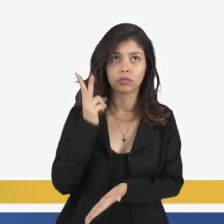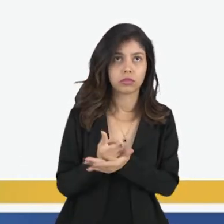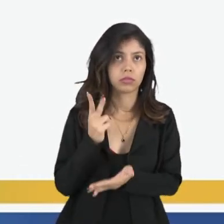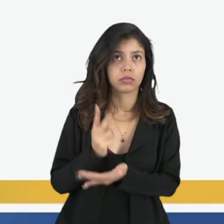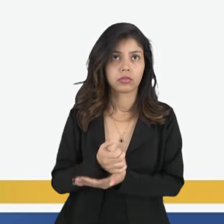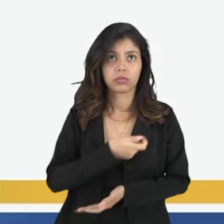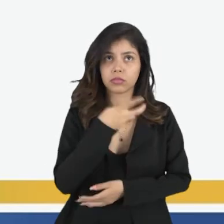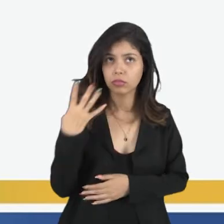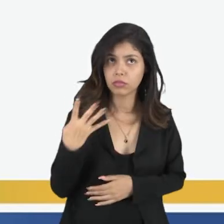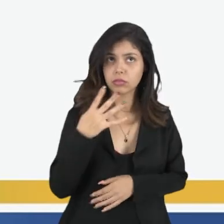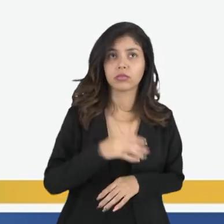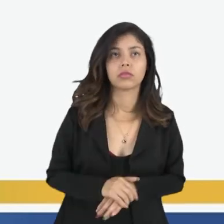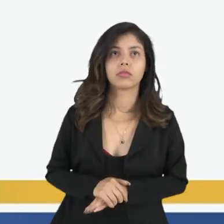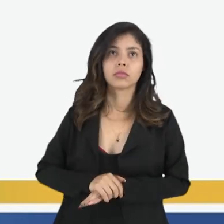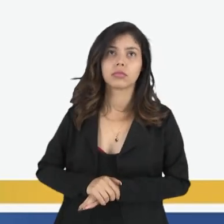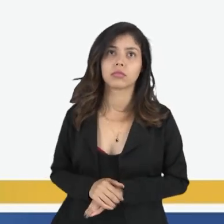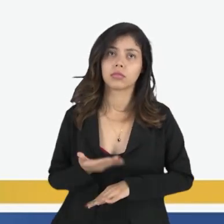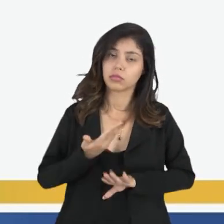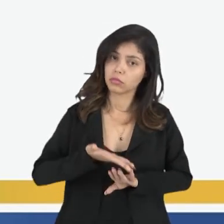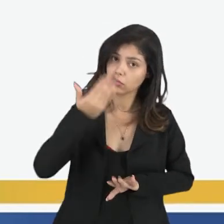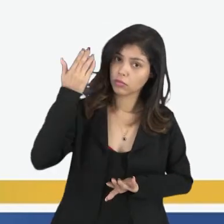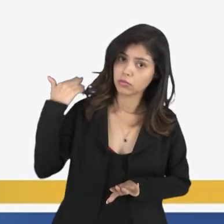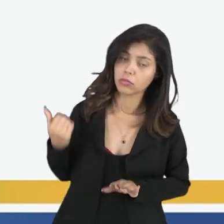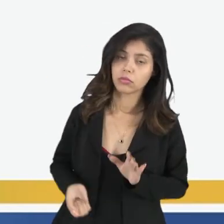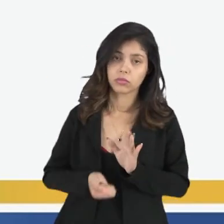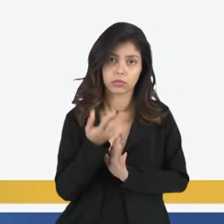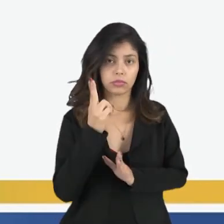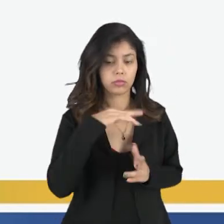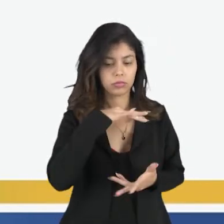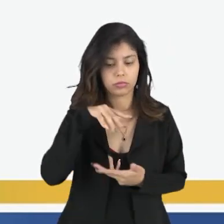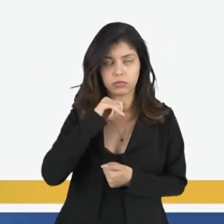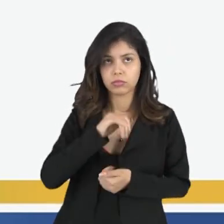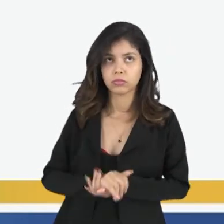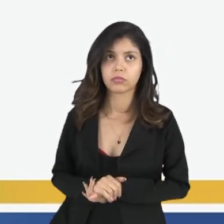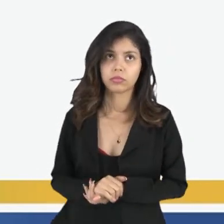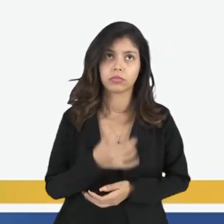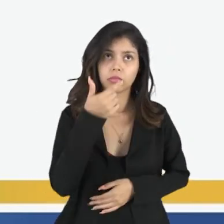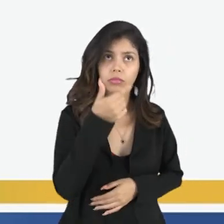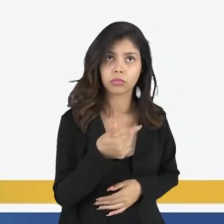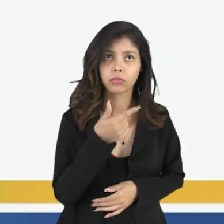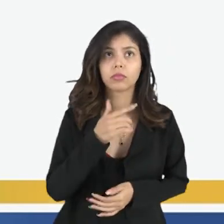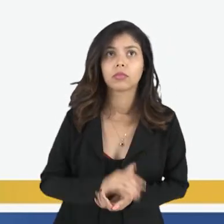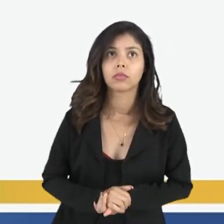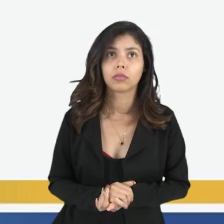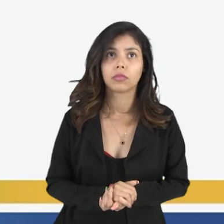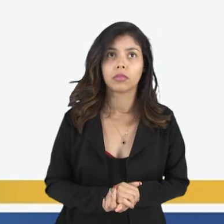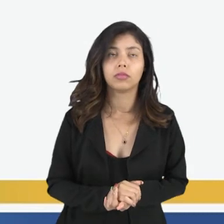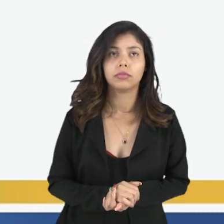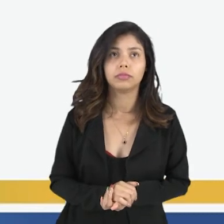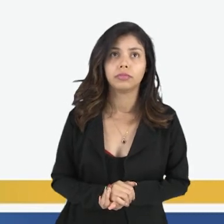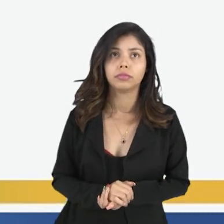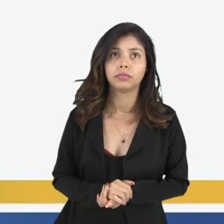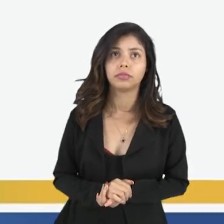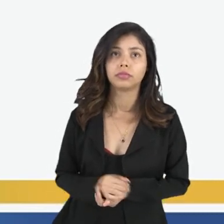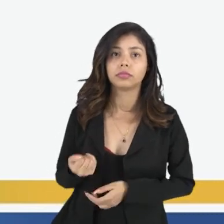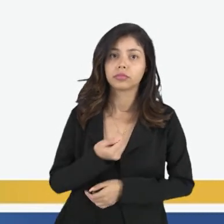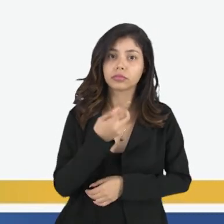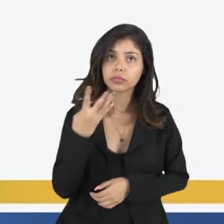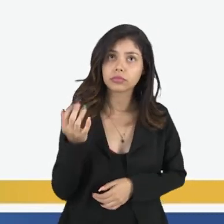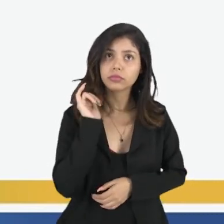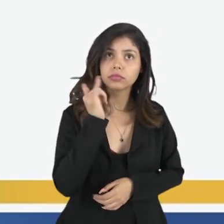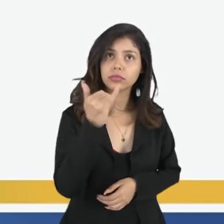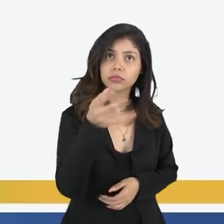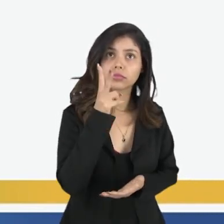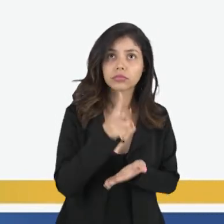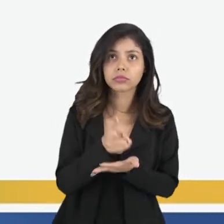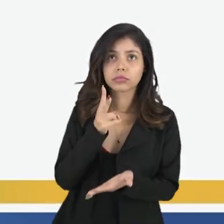sempre existiu na mesma quantidade, desde a origem do universo. No segundo ponto, nós temos em termos quantitativos,